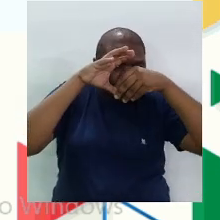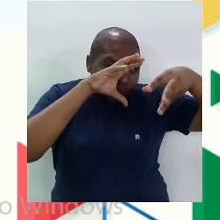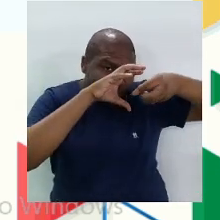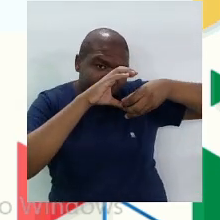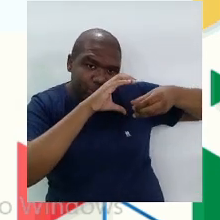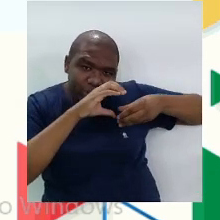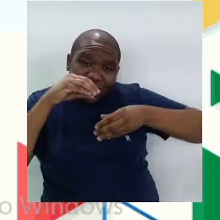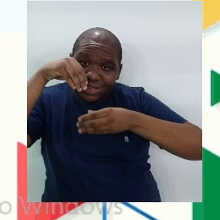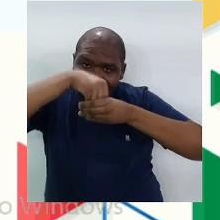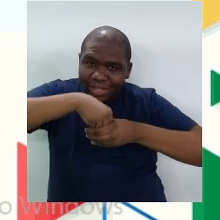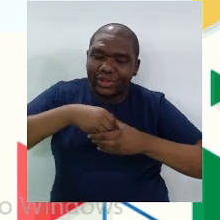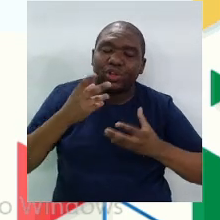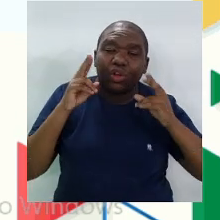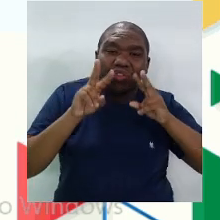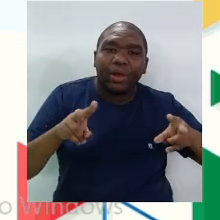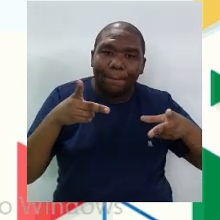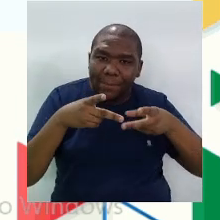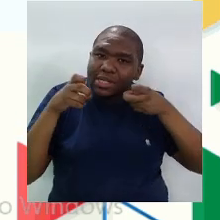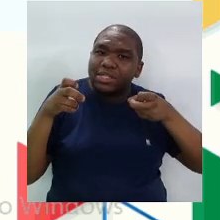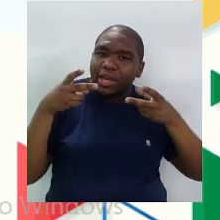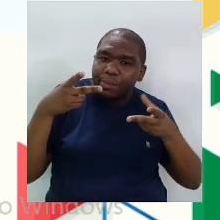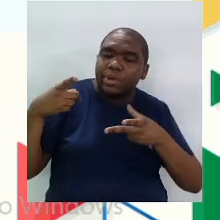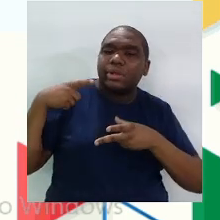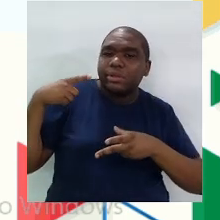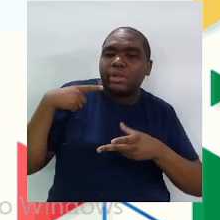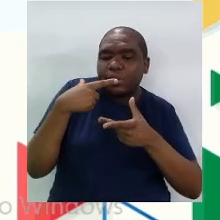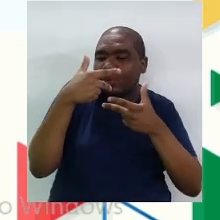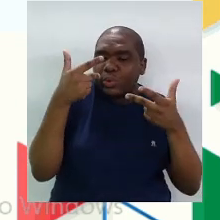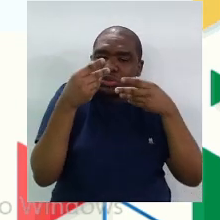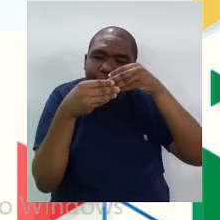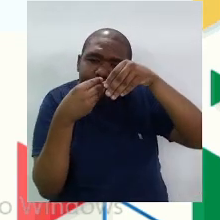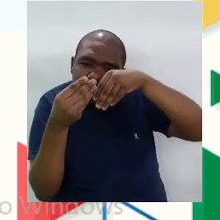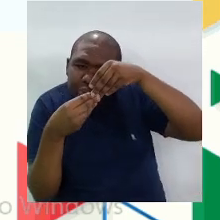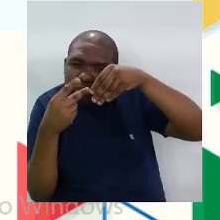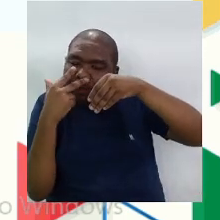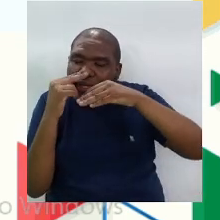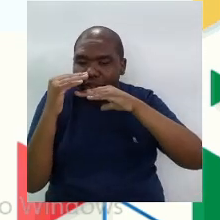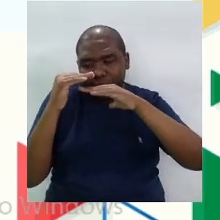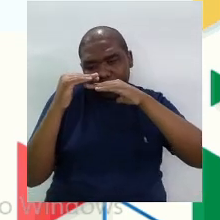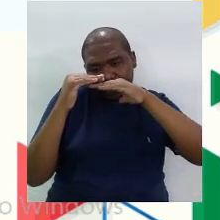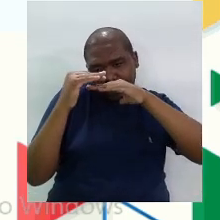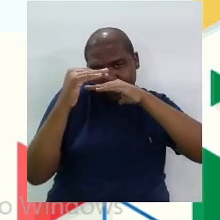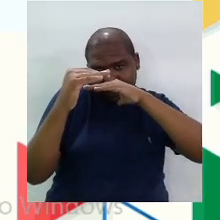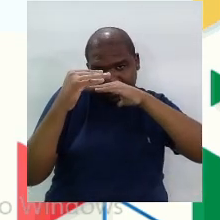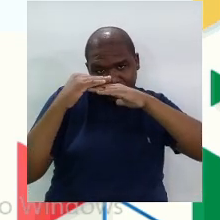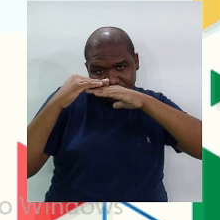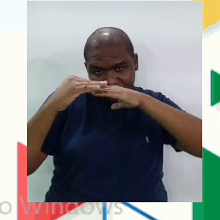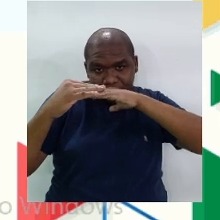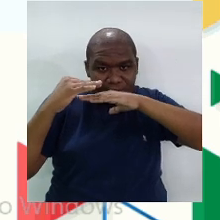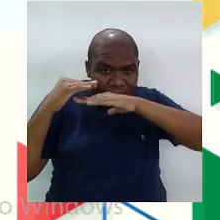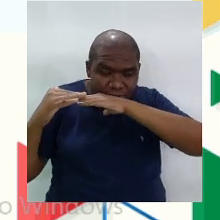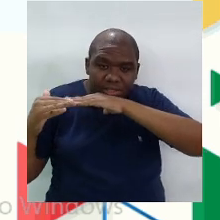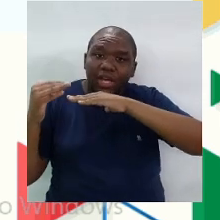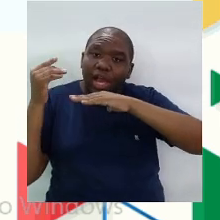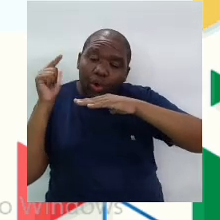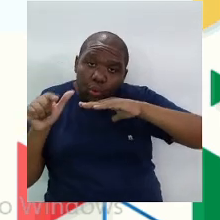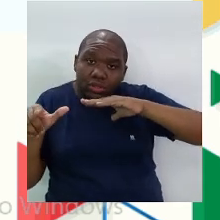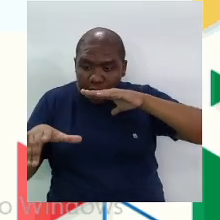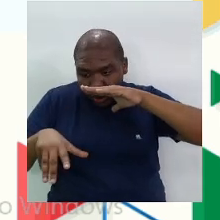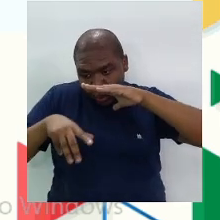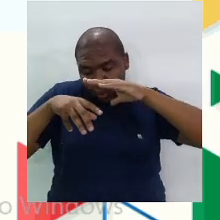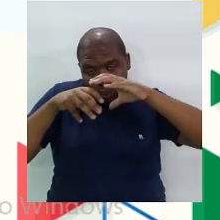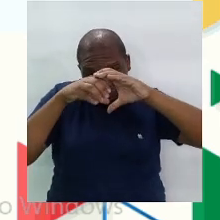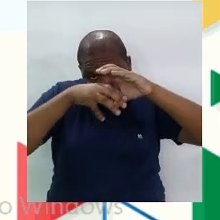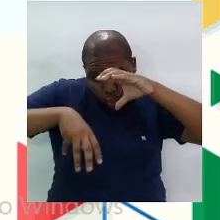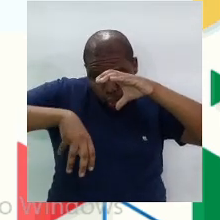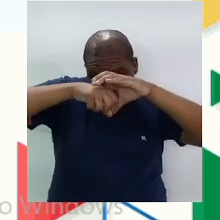ali a membrana plasmática e tem aquelas substâncias que vão ficar em cima da membrana plasmática, ela vai captar. Então,